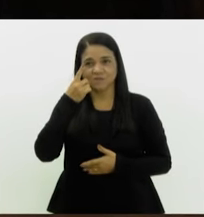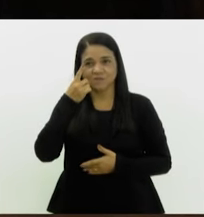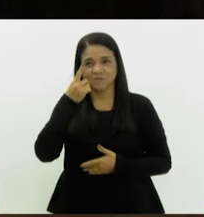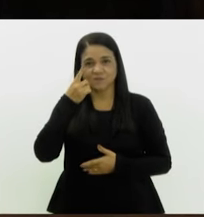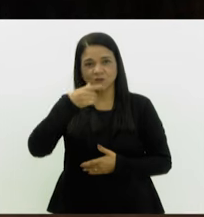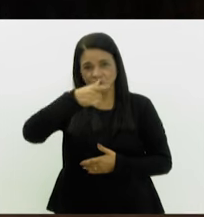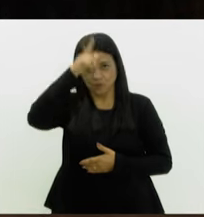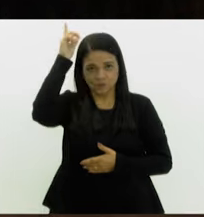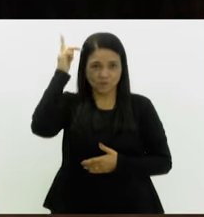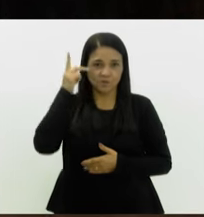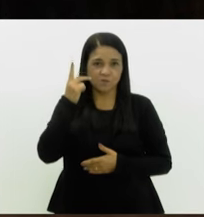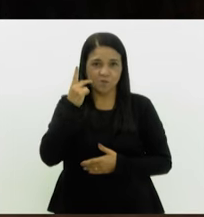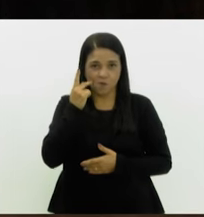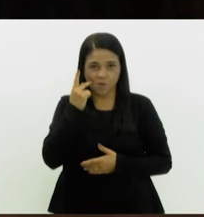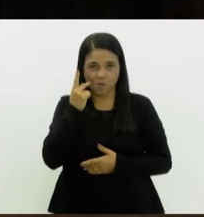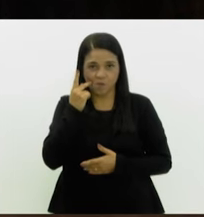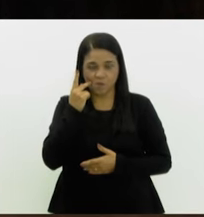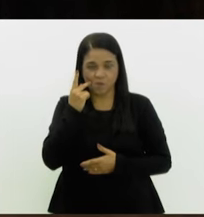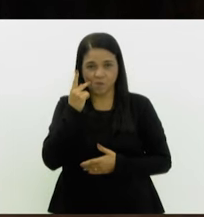Luiz Paulo da Rocha